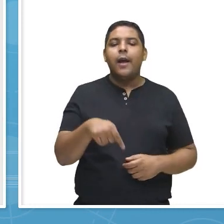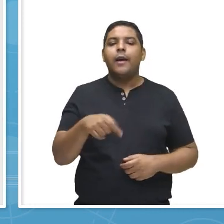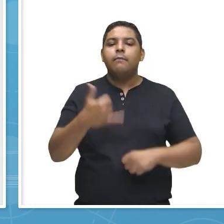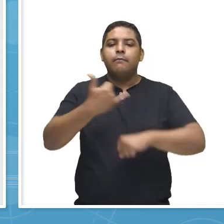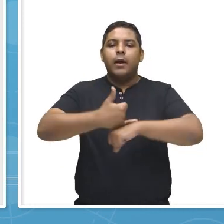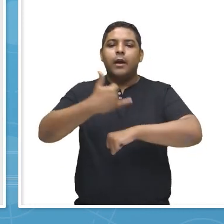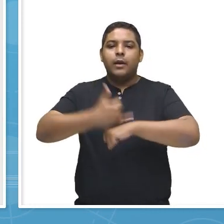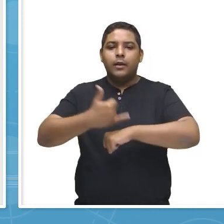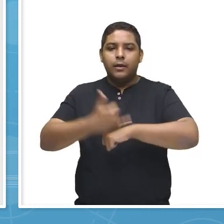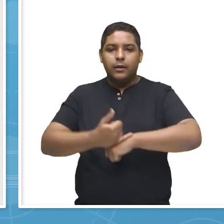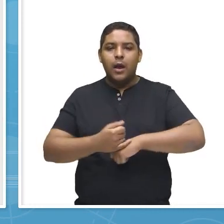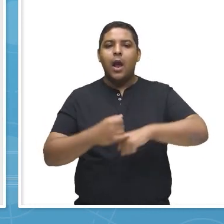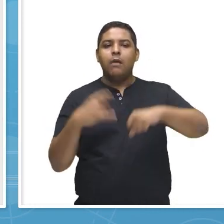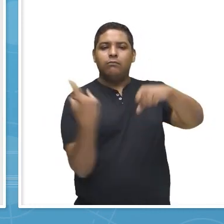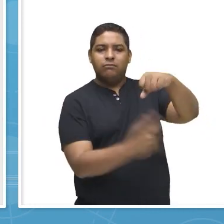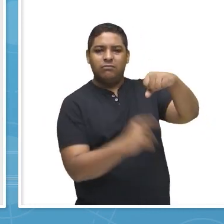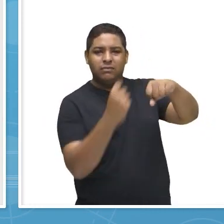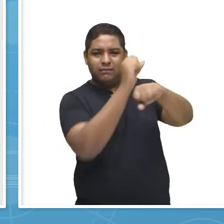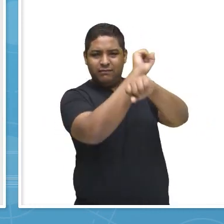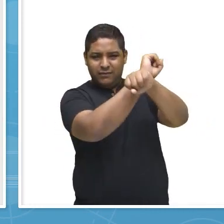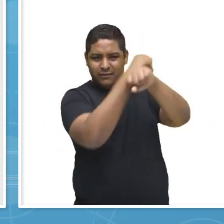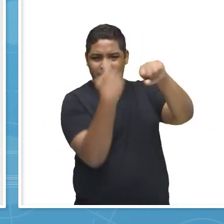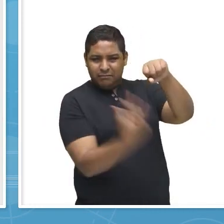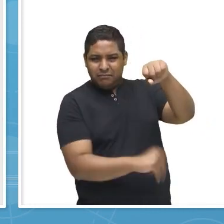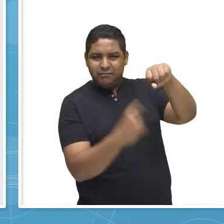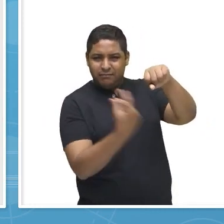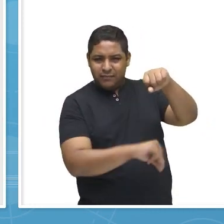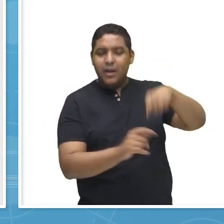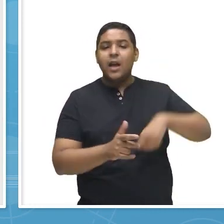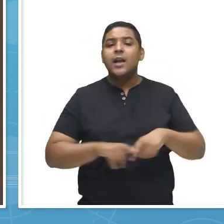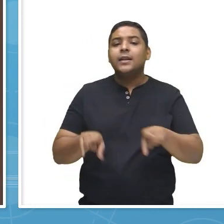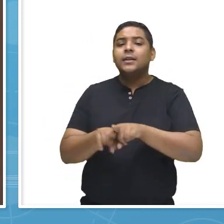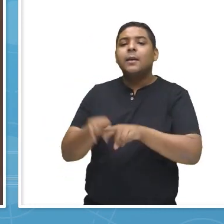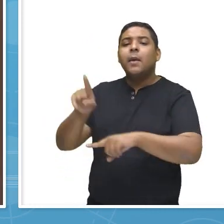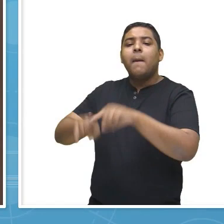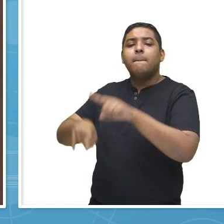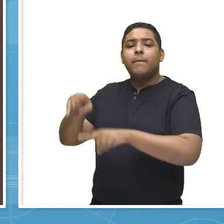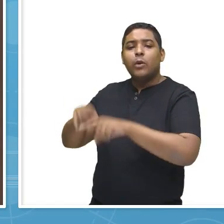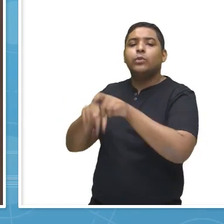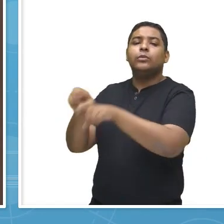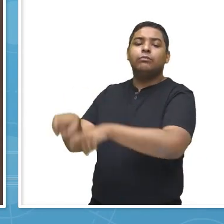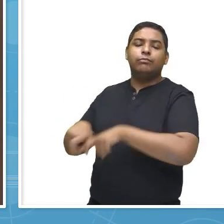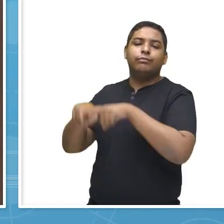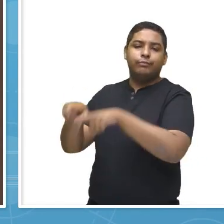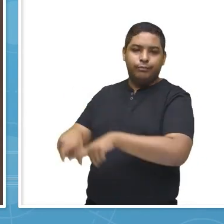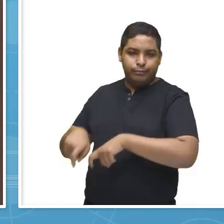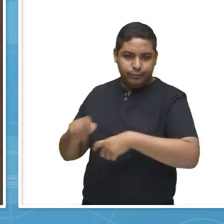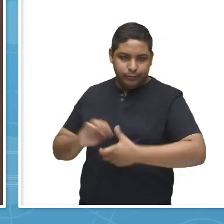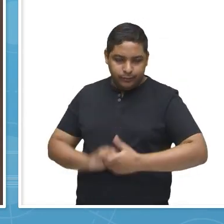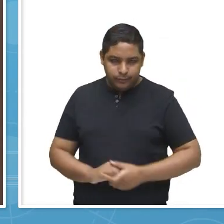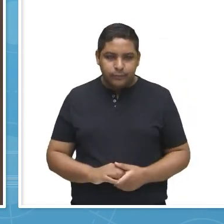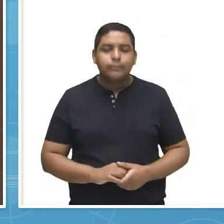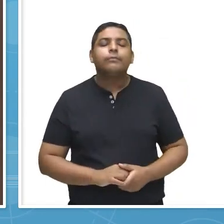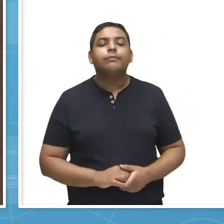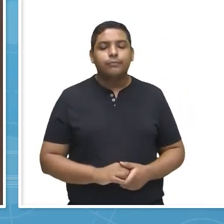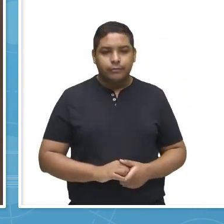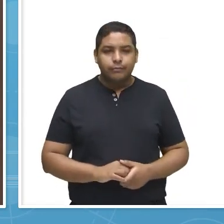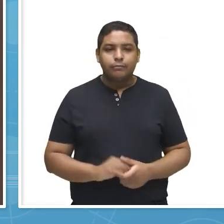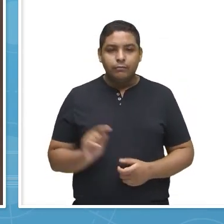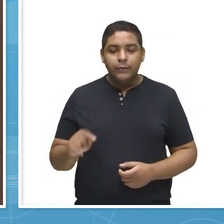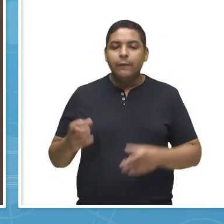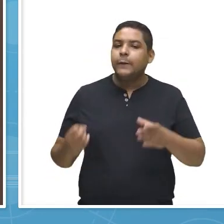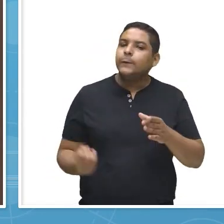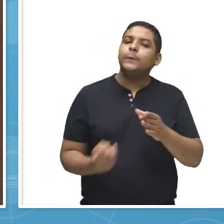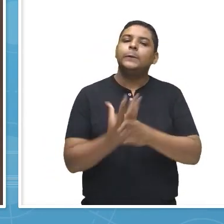dos produtos agrícolas. Então, é aí, né, que vai surgir